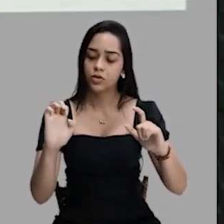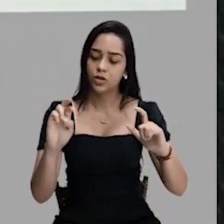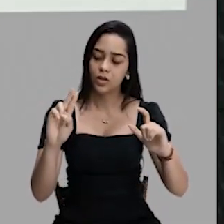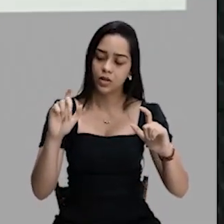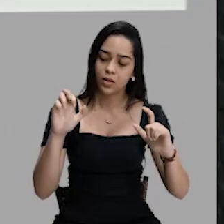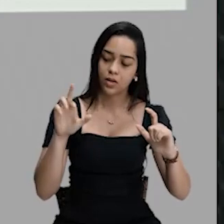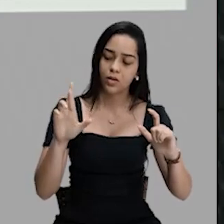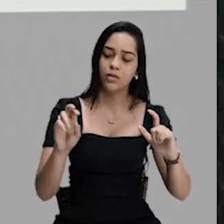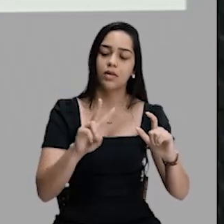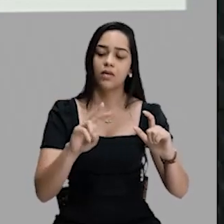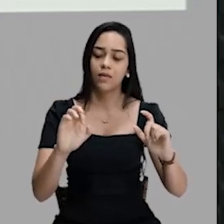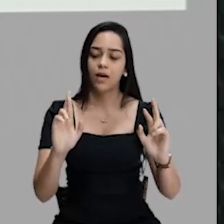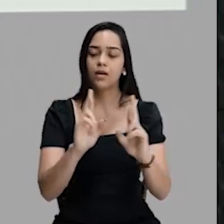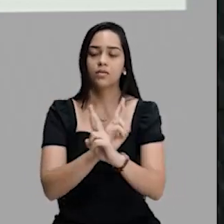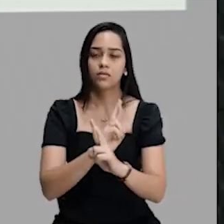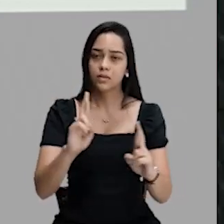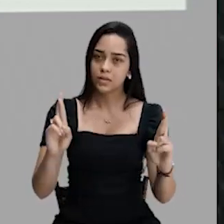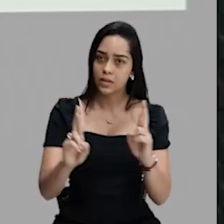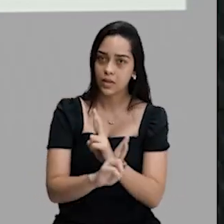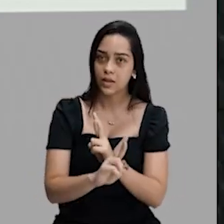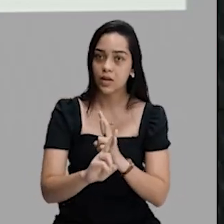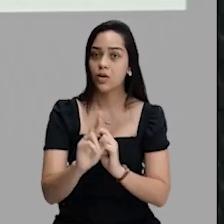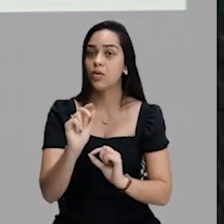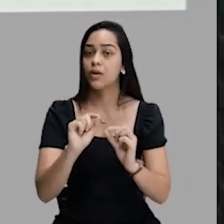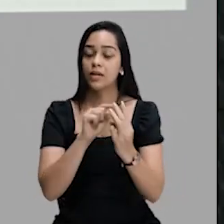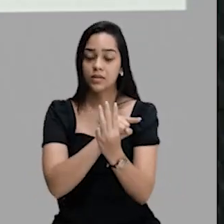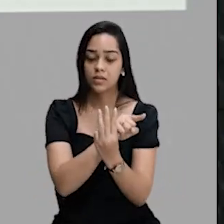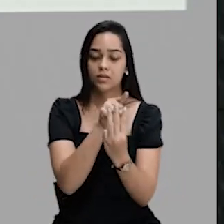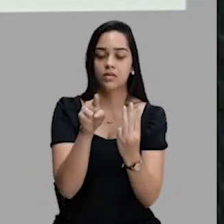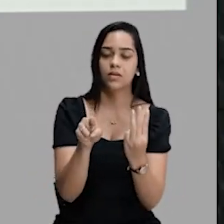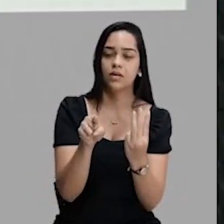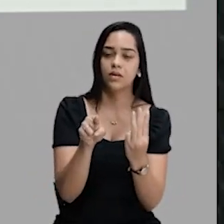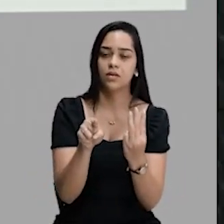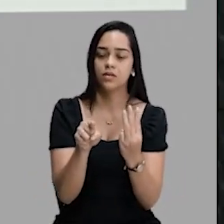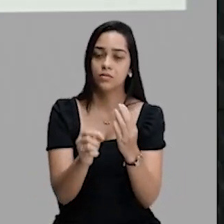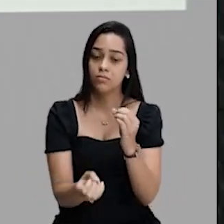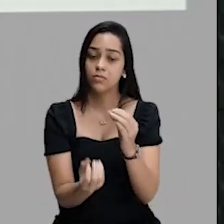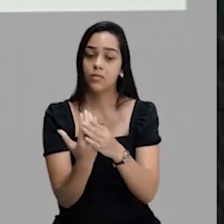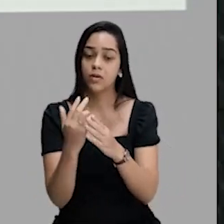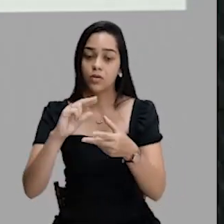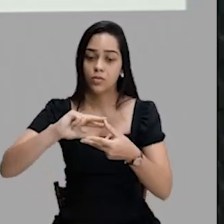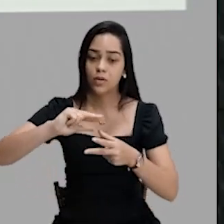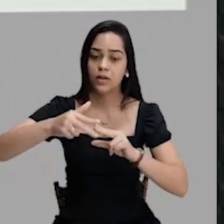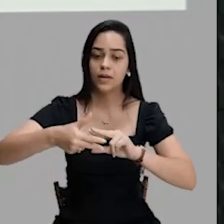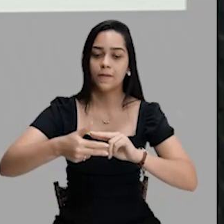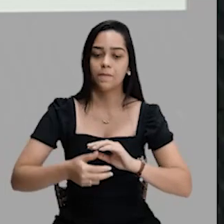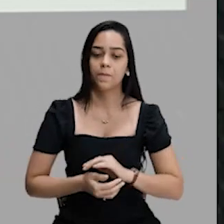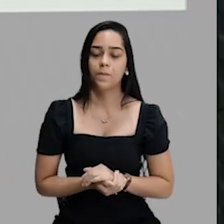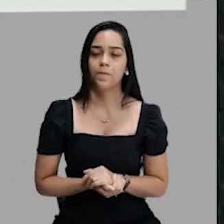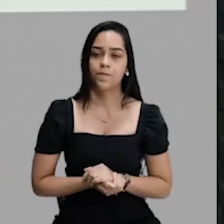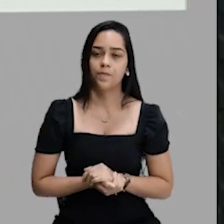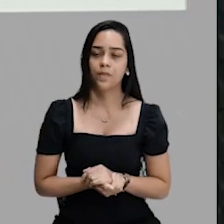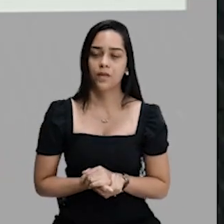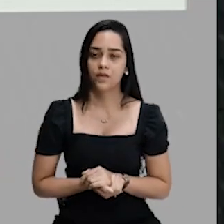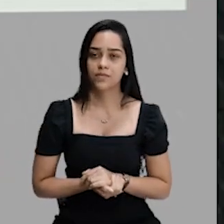fórmula que vai associar esses três elementos formadores do poliedro. Beleza? Então, vamos lá, turma. Ó. Então,